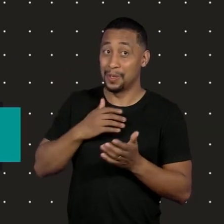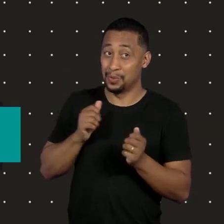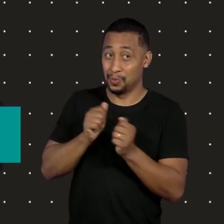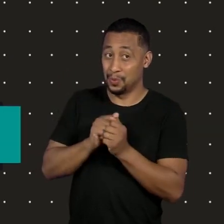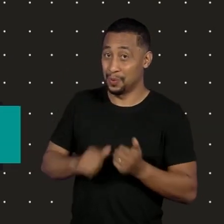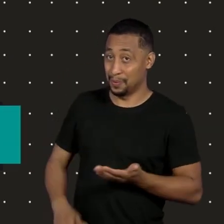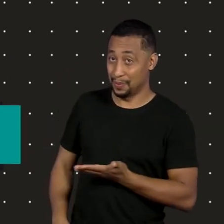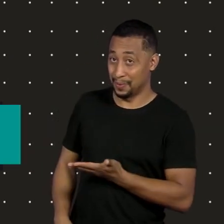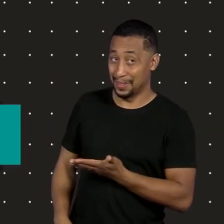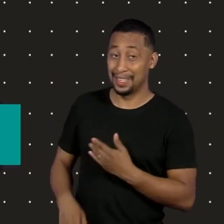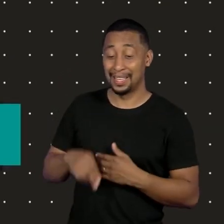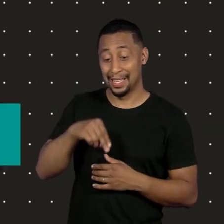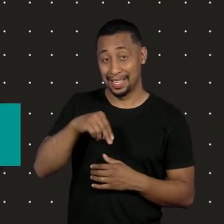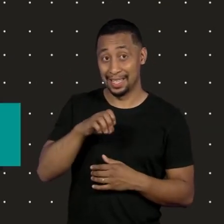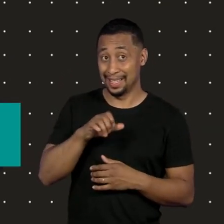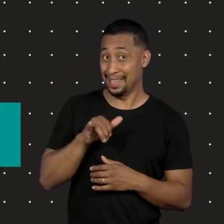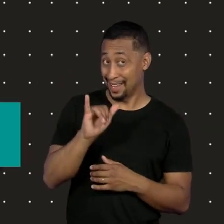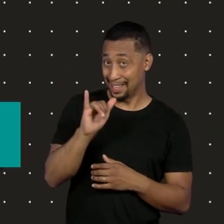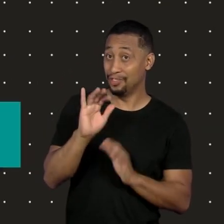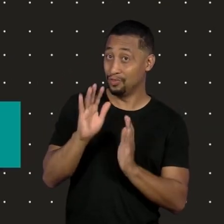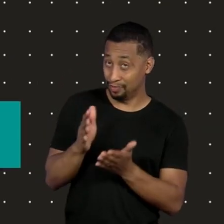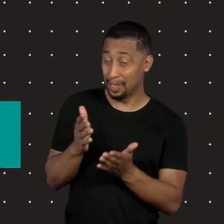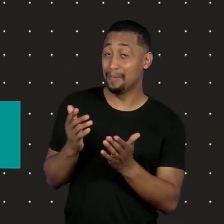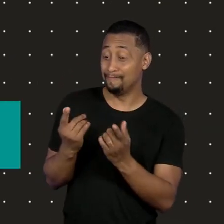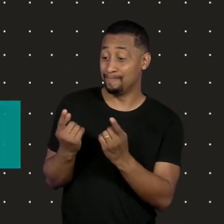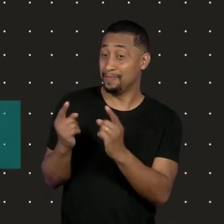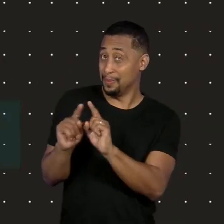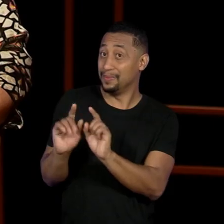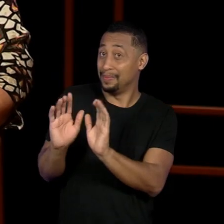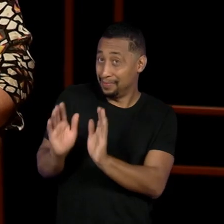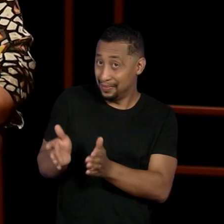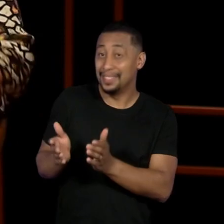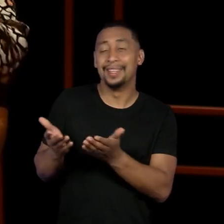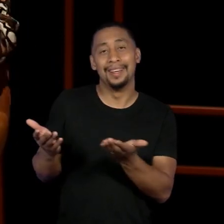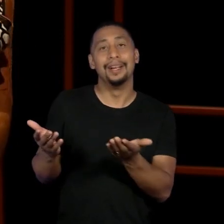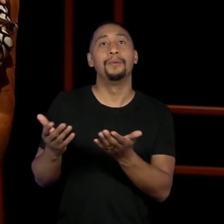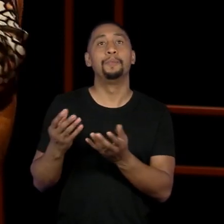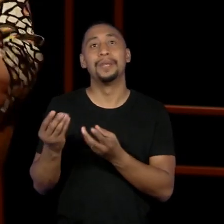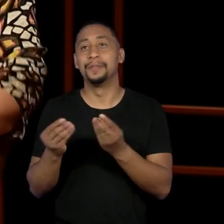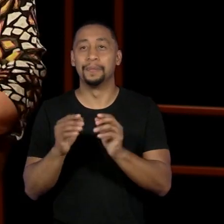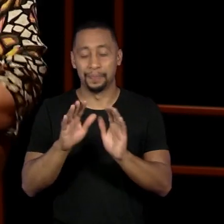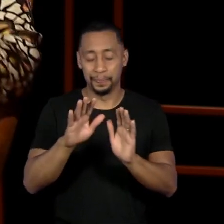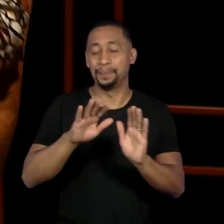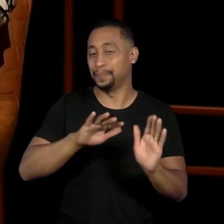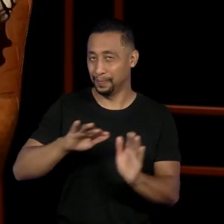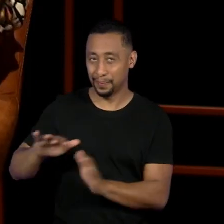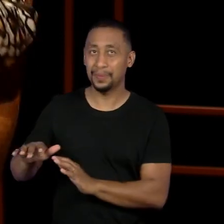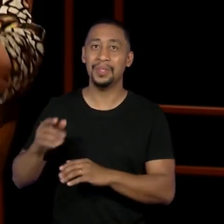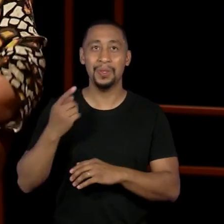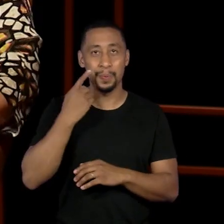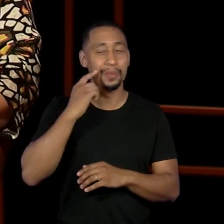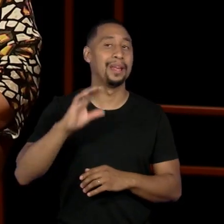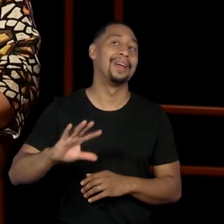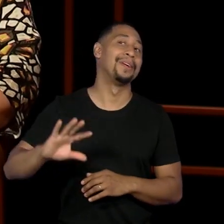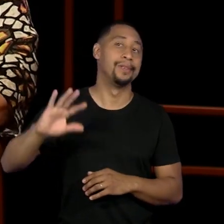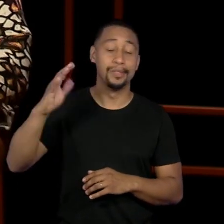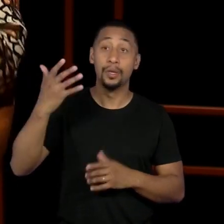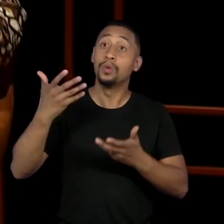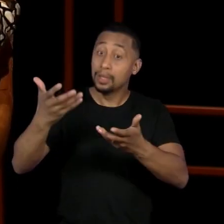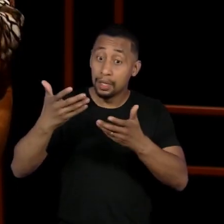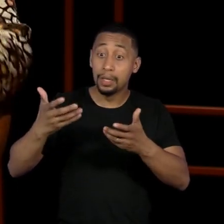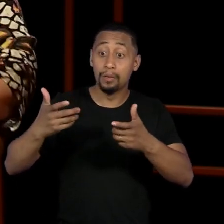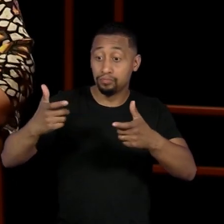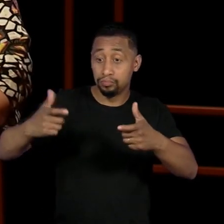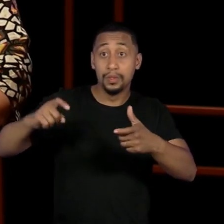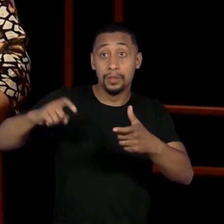Matogrosso, que iria ser o segundo disco. Mas ainda voltando atrás. Aí, ok, tudo bem, bom, então vamos melhor a lançar, porque eu já vi que